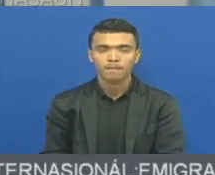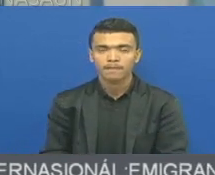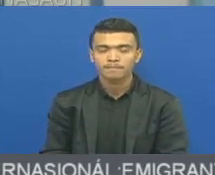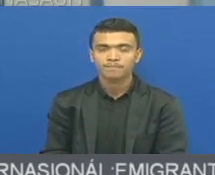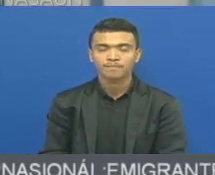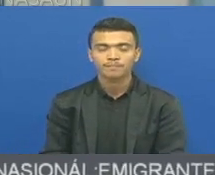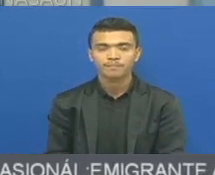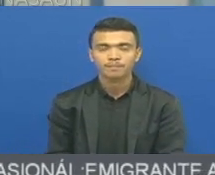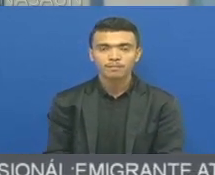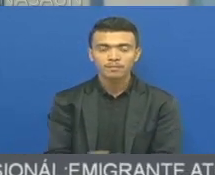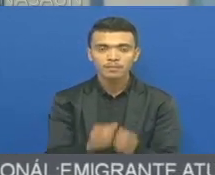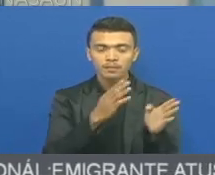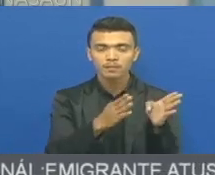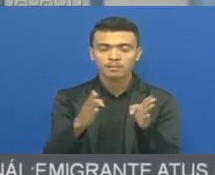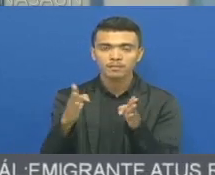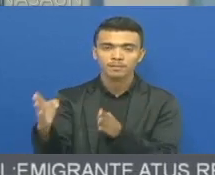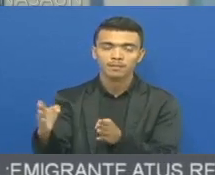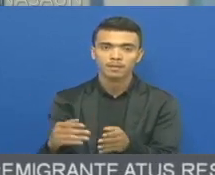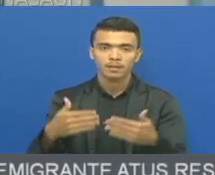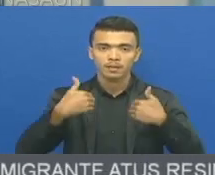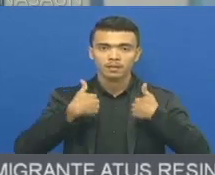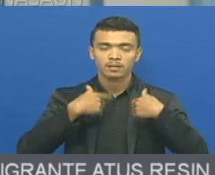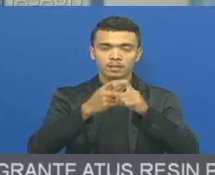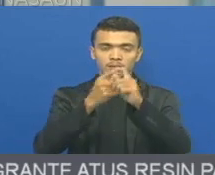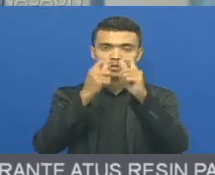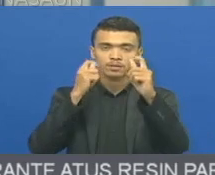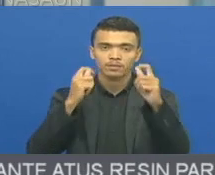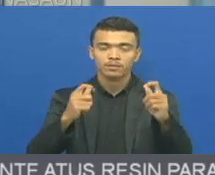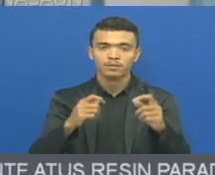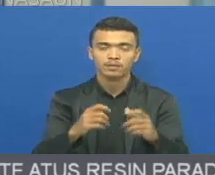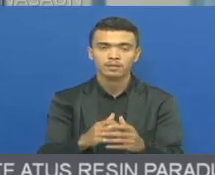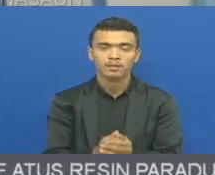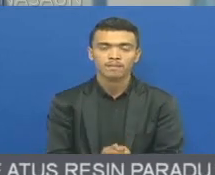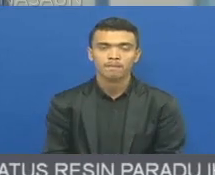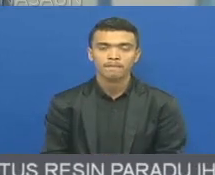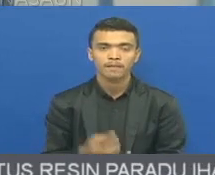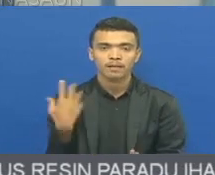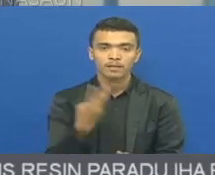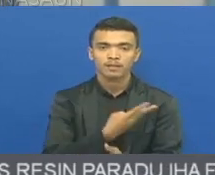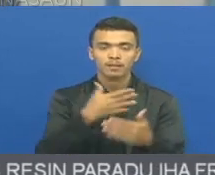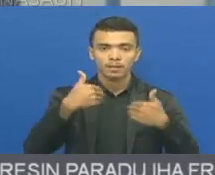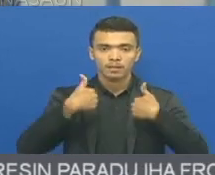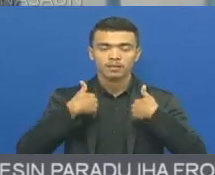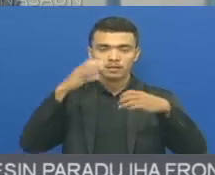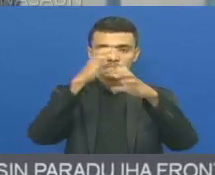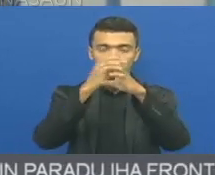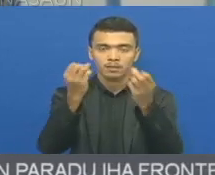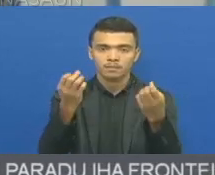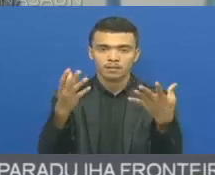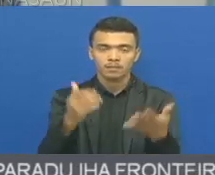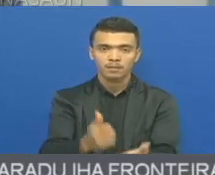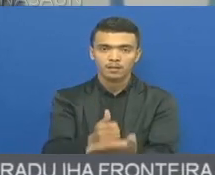estai, é preparado, e a transporte nenian, e tem a carreta Lubuquira, e tem apoio